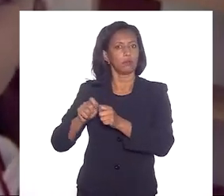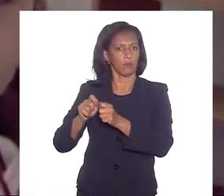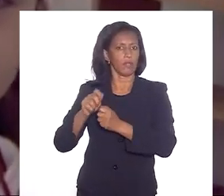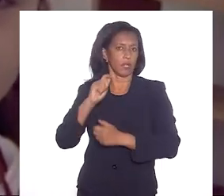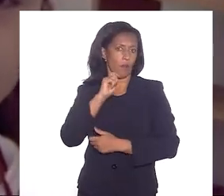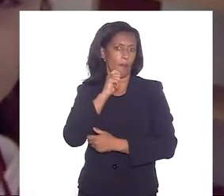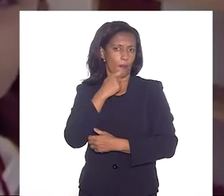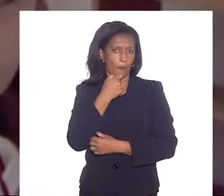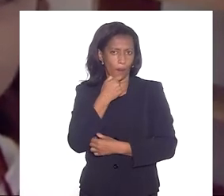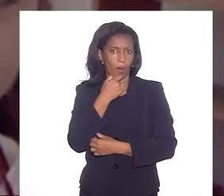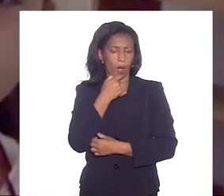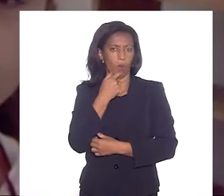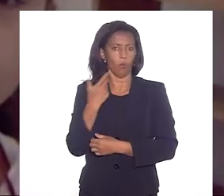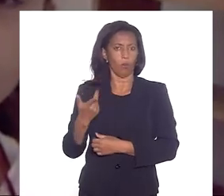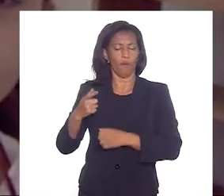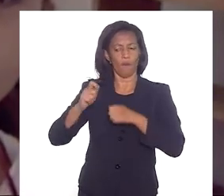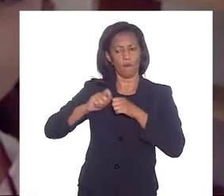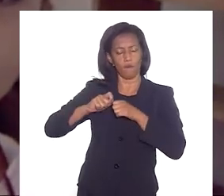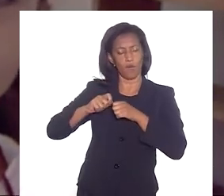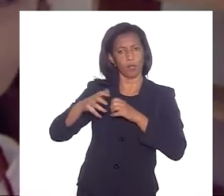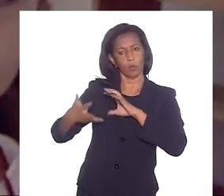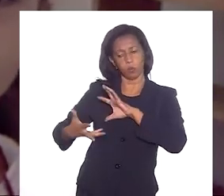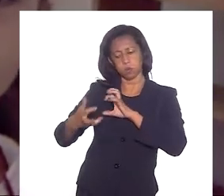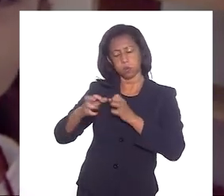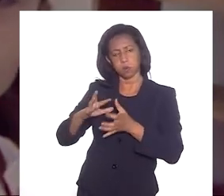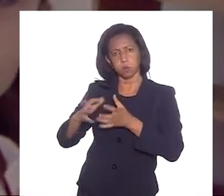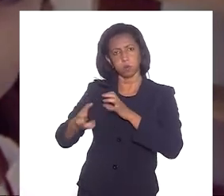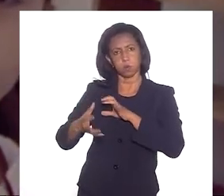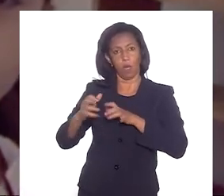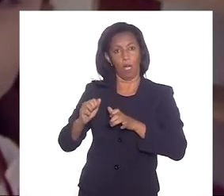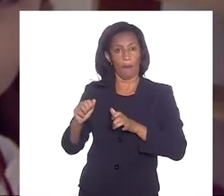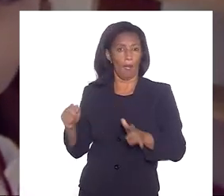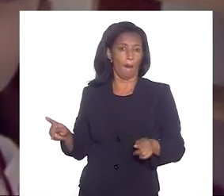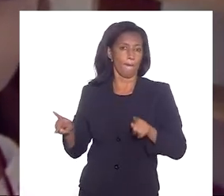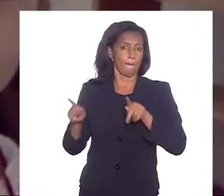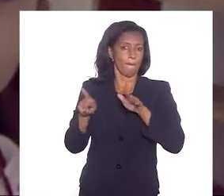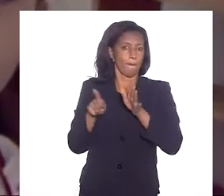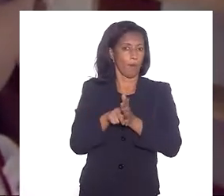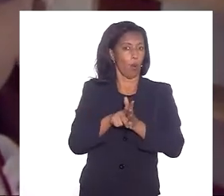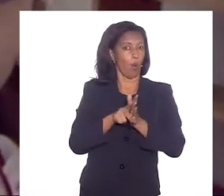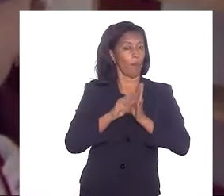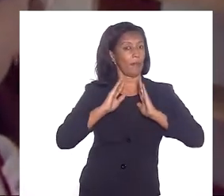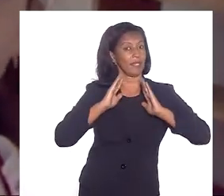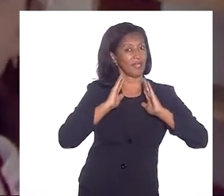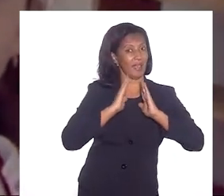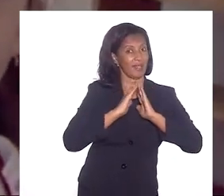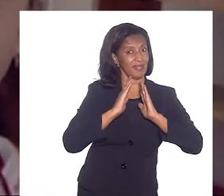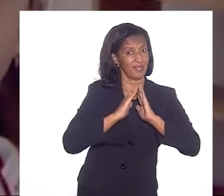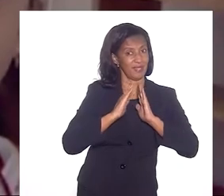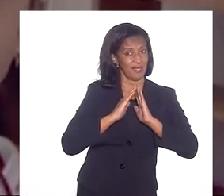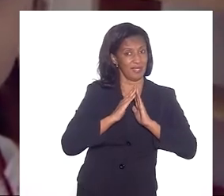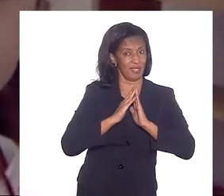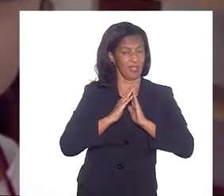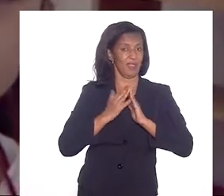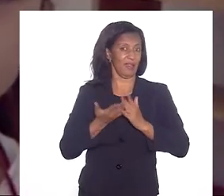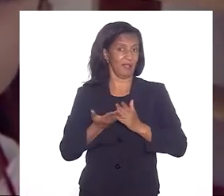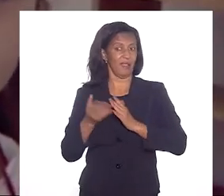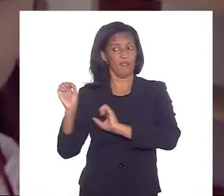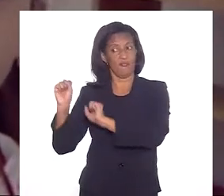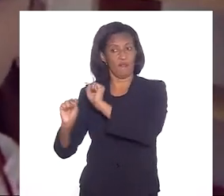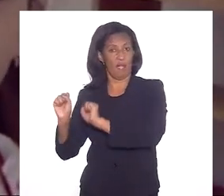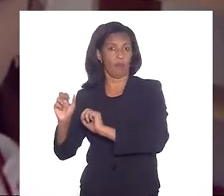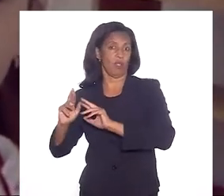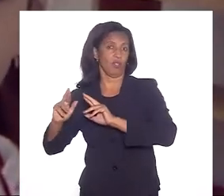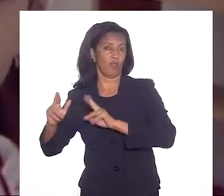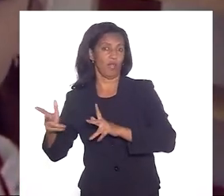cuidados que os pães feitos de uma forma mais industrializada, mais comercial, não têm. E a gente